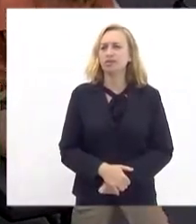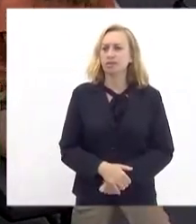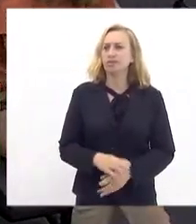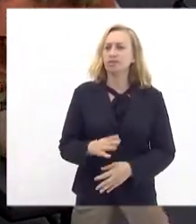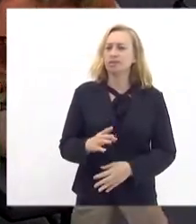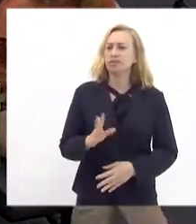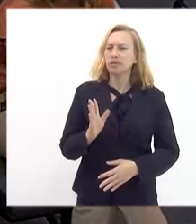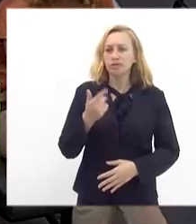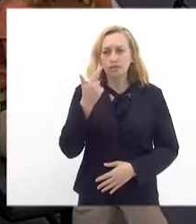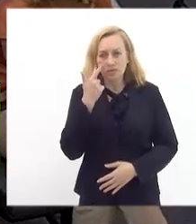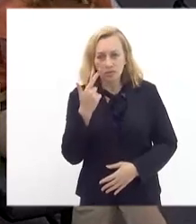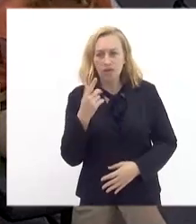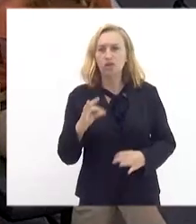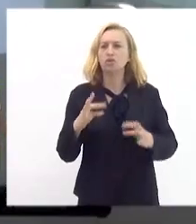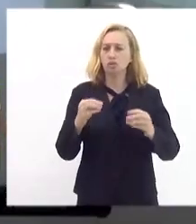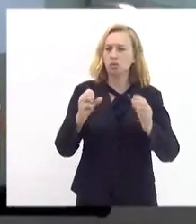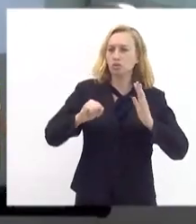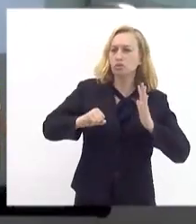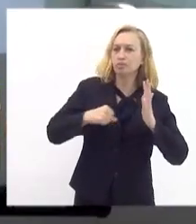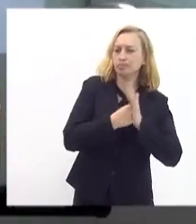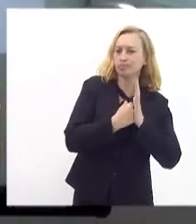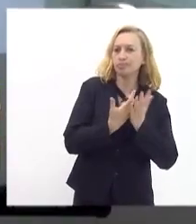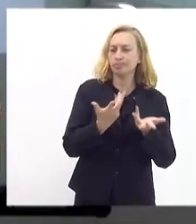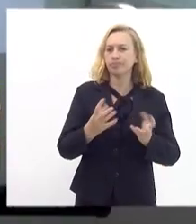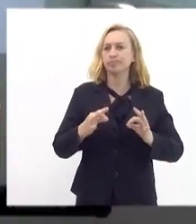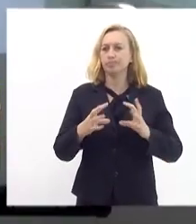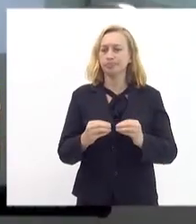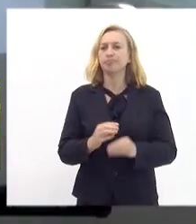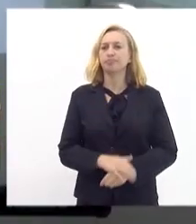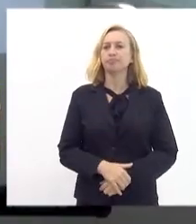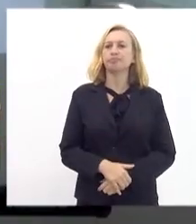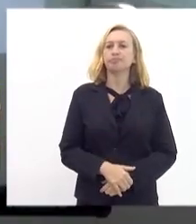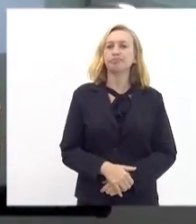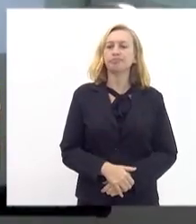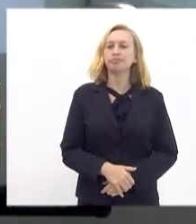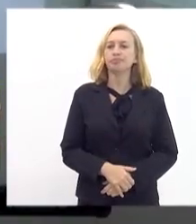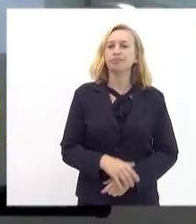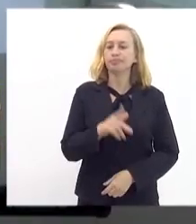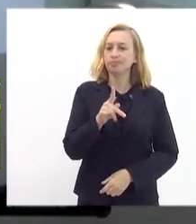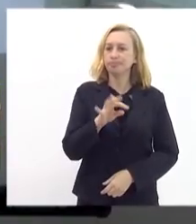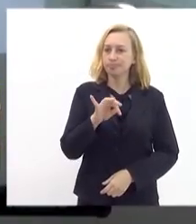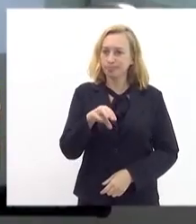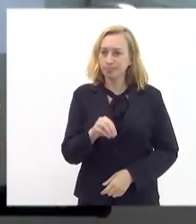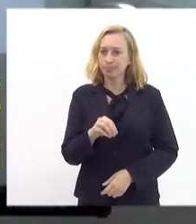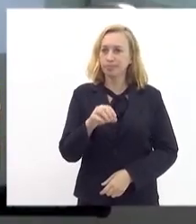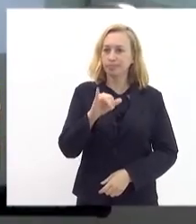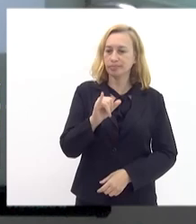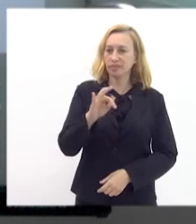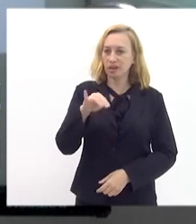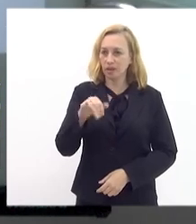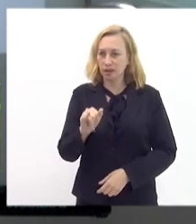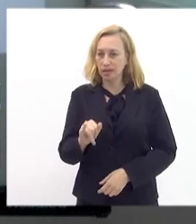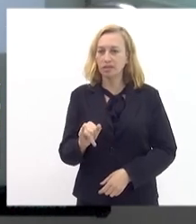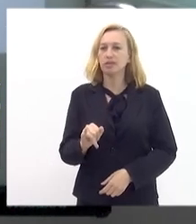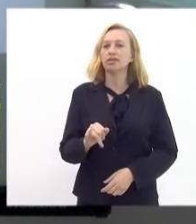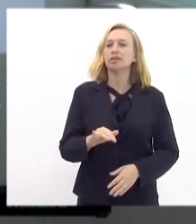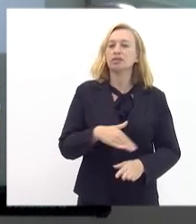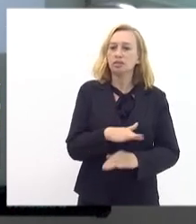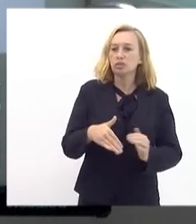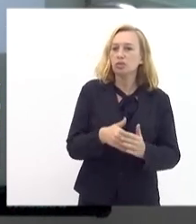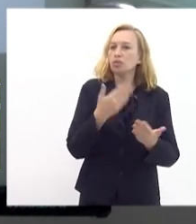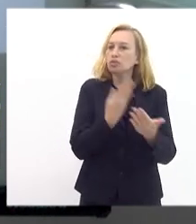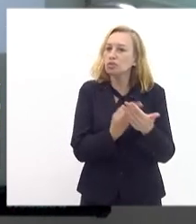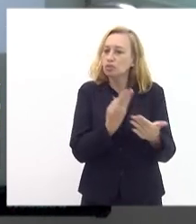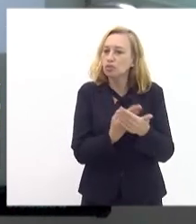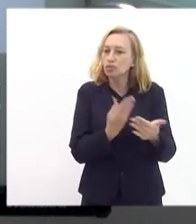benefícios que a gente vê aí o impacto a inserção dela no Porto de Itaguaí na Baía de Sepetiba vamos fazer todos